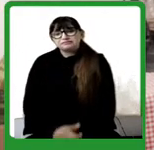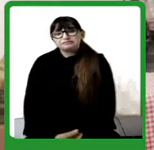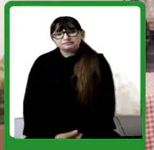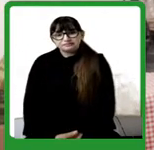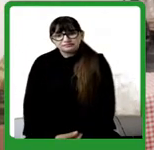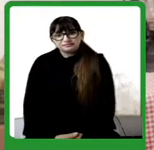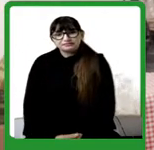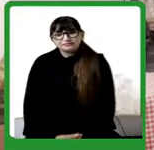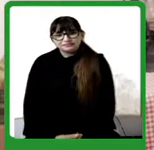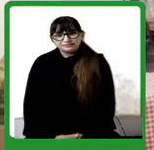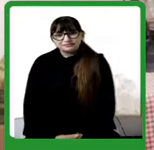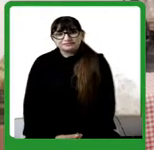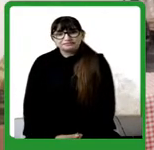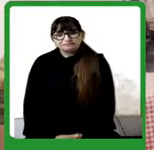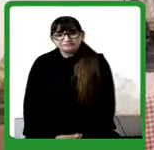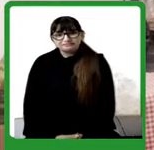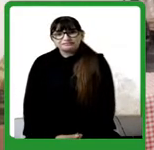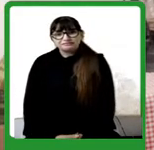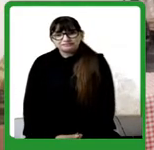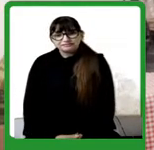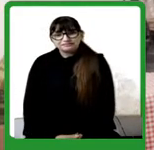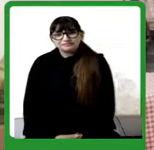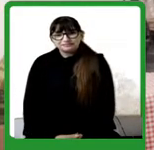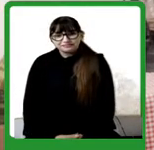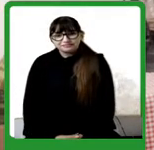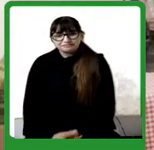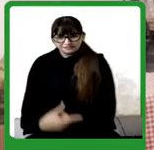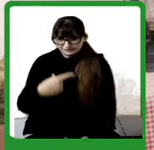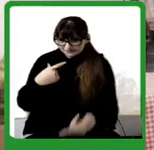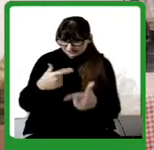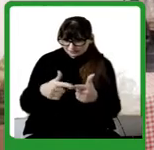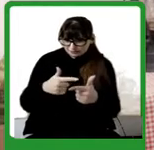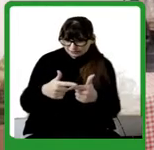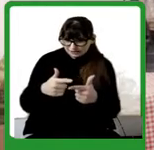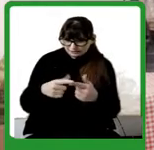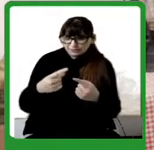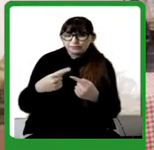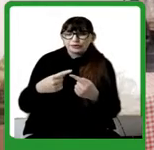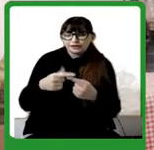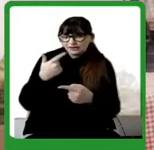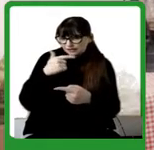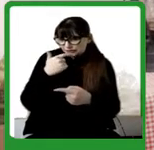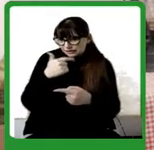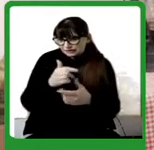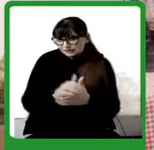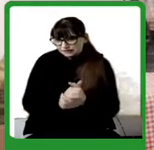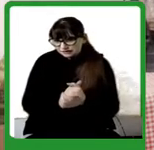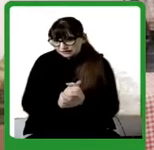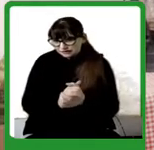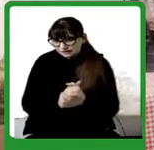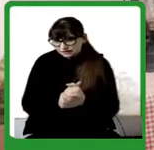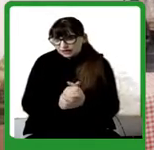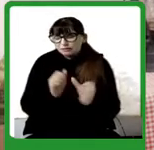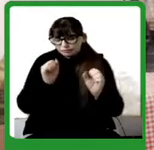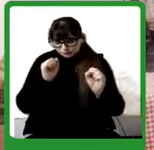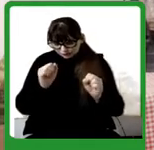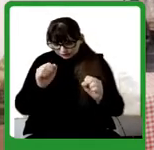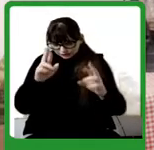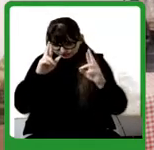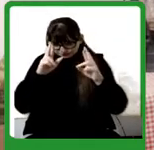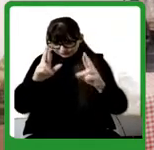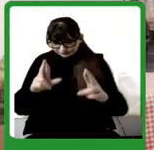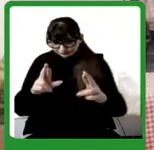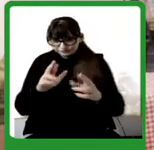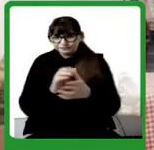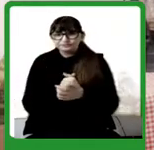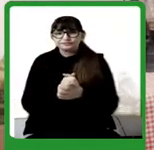pessoal. Algum problema, alguma coisa com vocês que estão rindo? Vamos se respeitar, por favor, obrigado. Ó, e daí a piazada